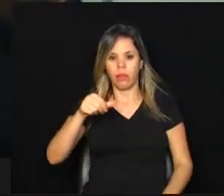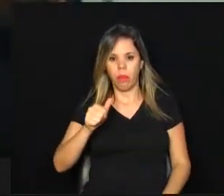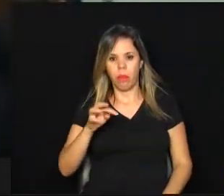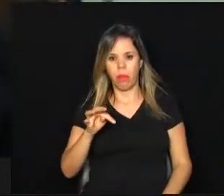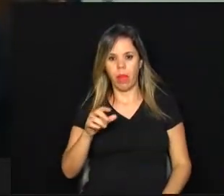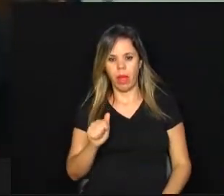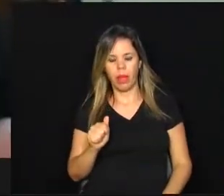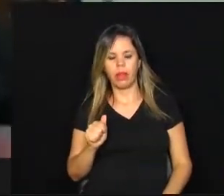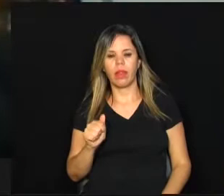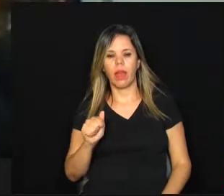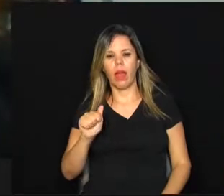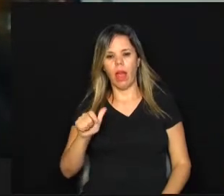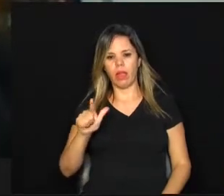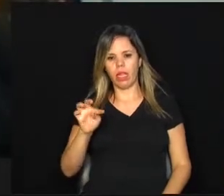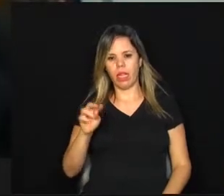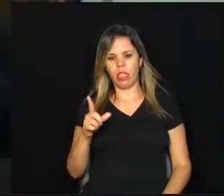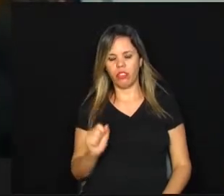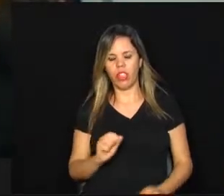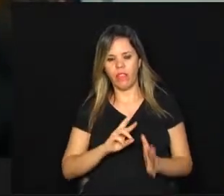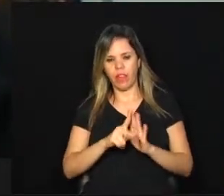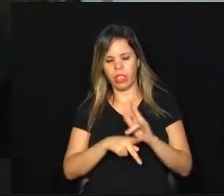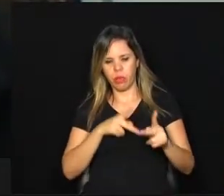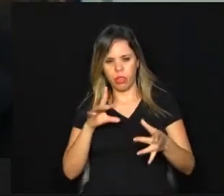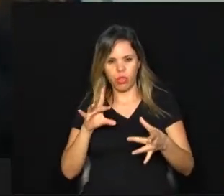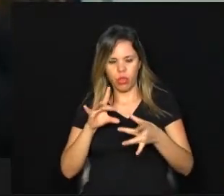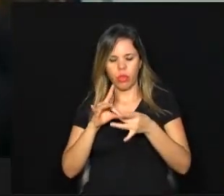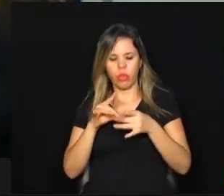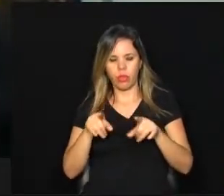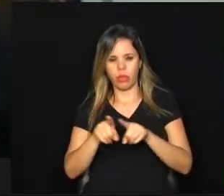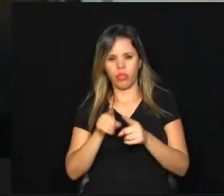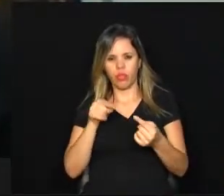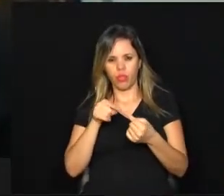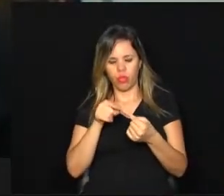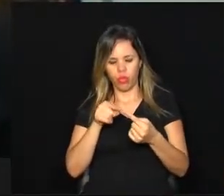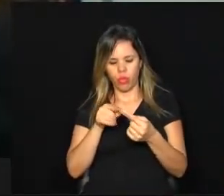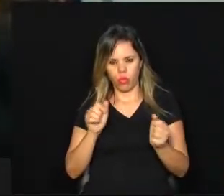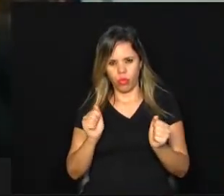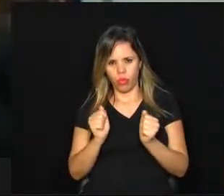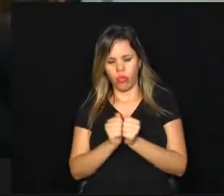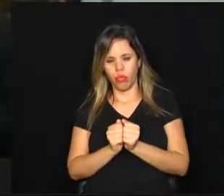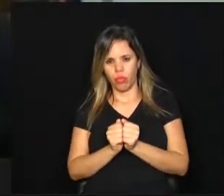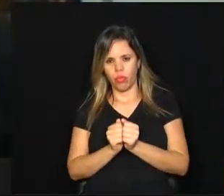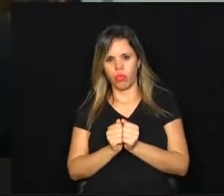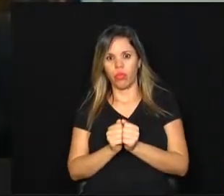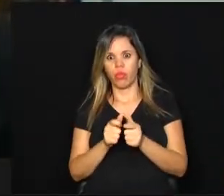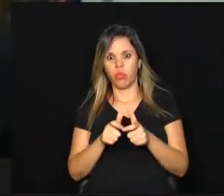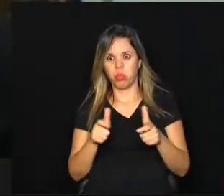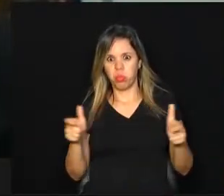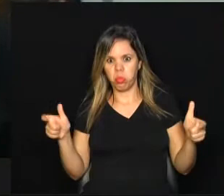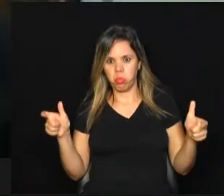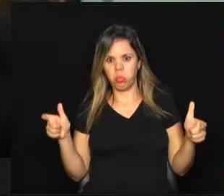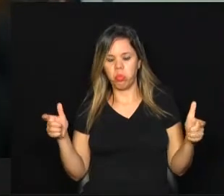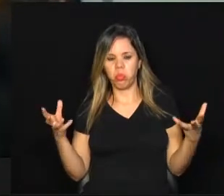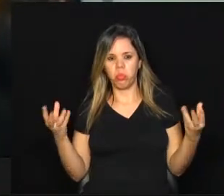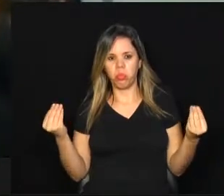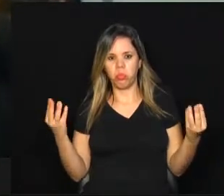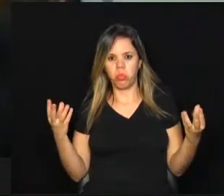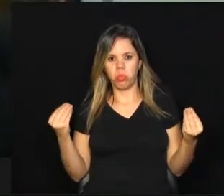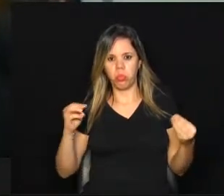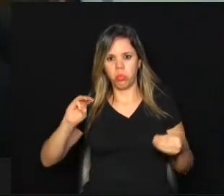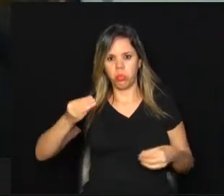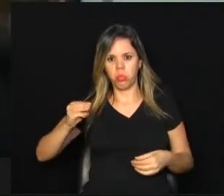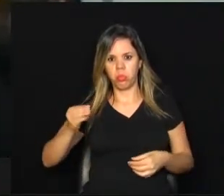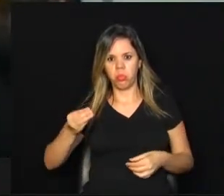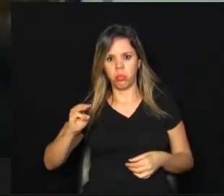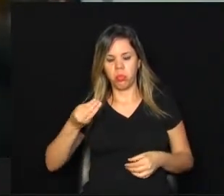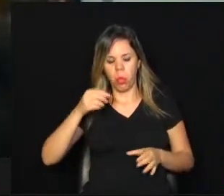outros parceiros. Juntos temos uma missão aí que não é pequena, são muitos milhões de mudas